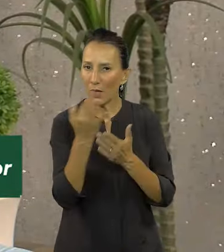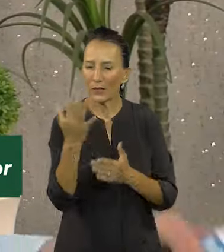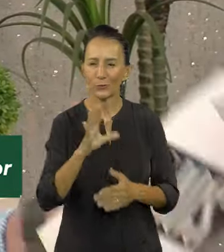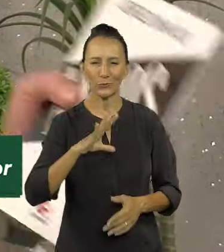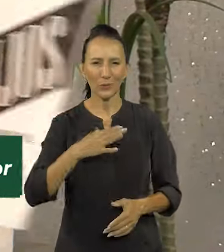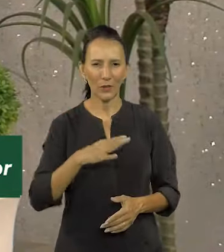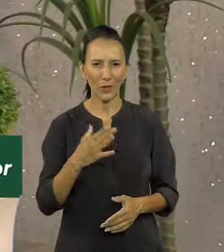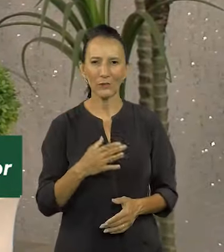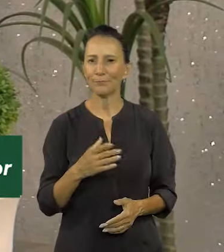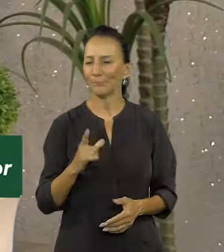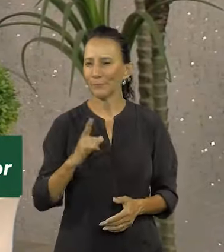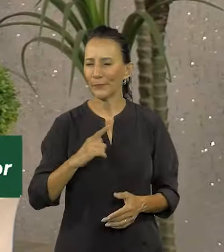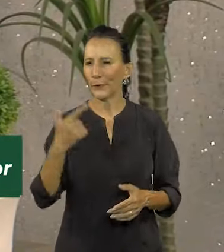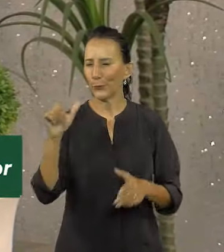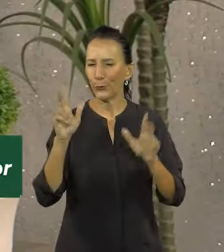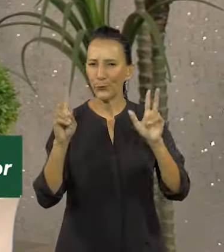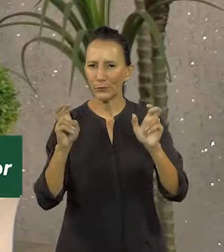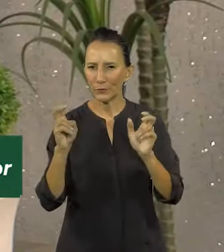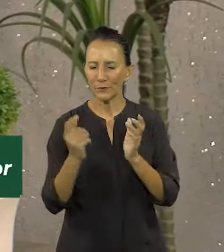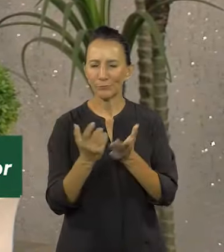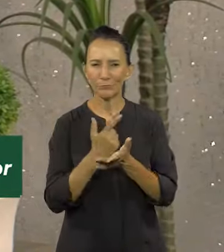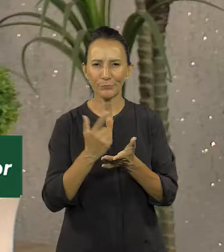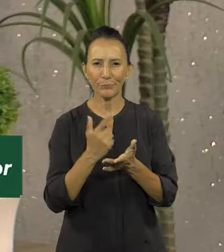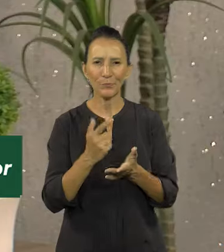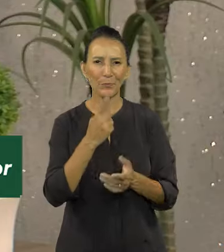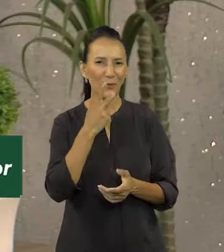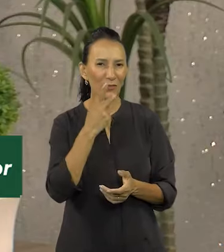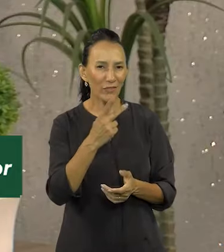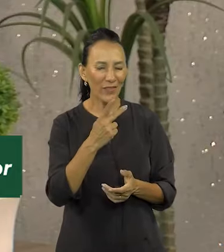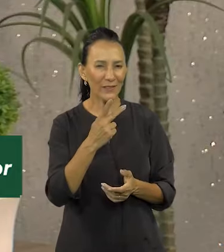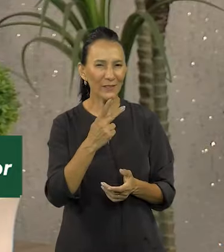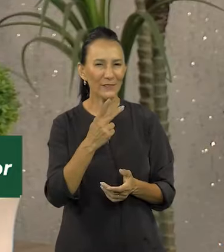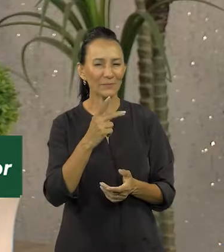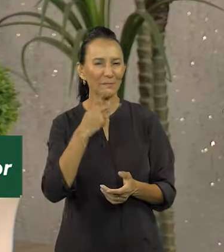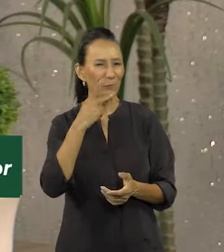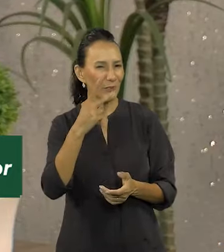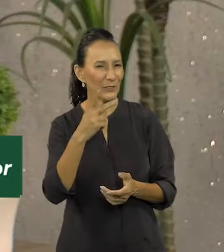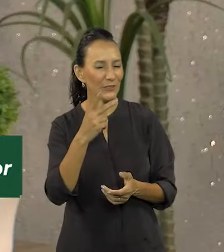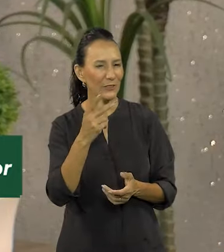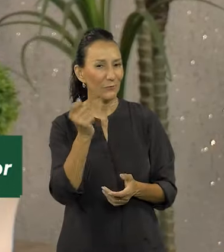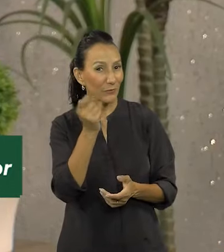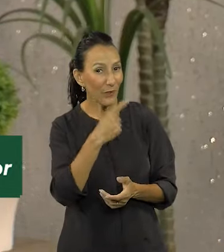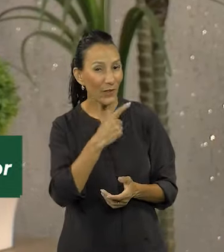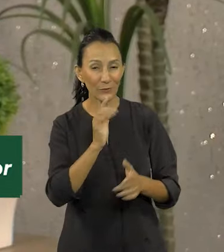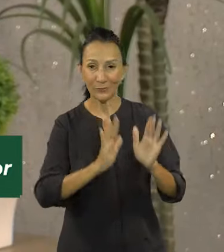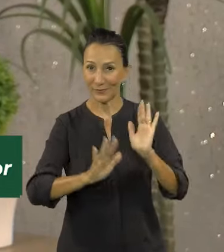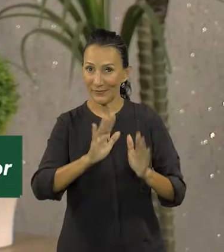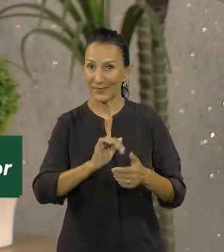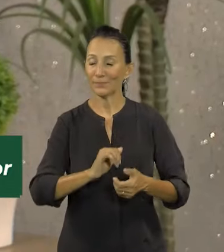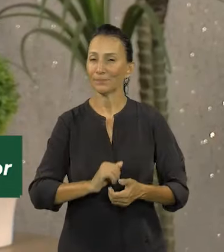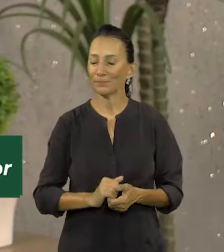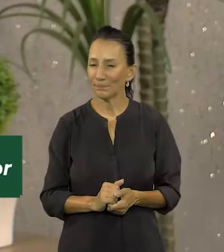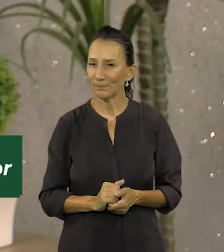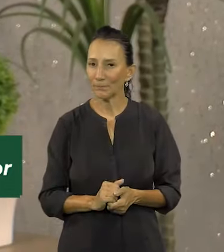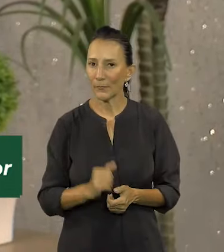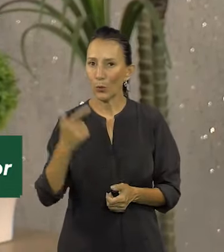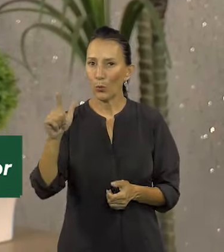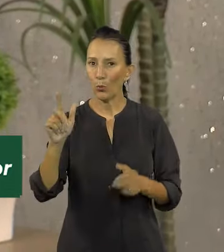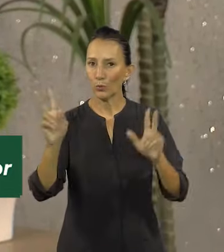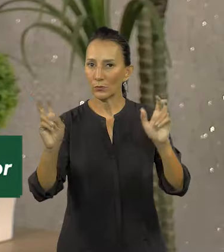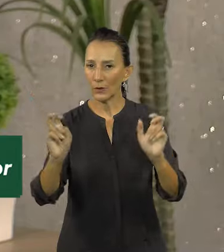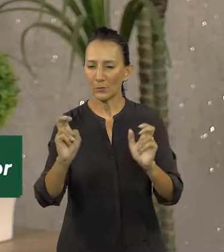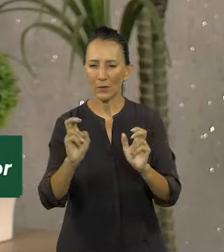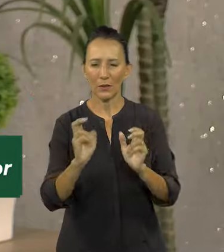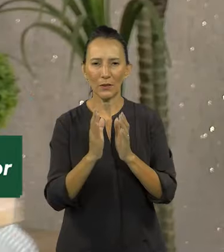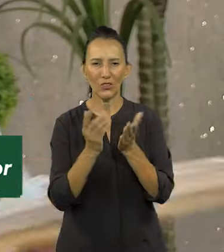tenha sofrido já algo sobre isso eh anjos né o anjo não é para ser adorado o Anjo eles são